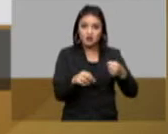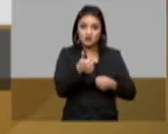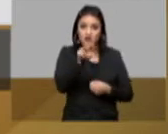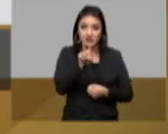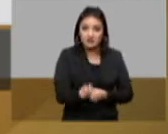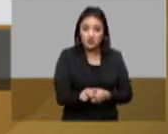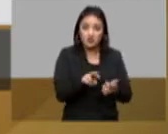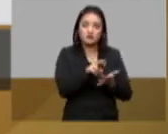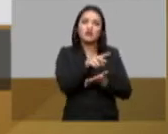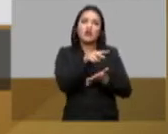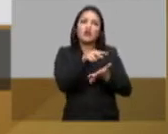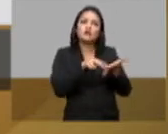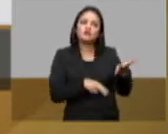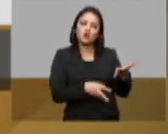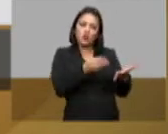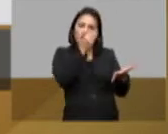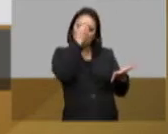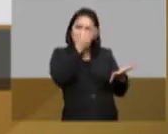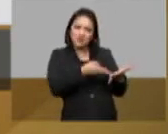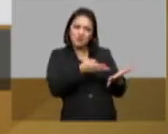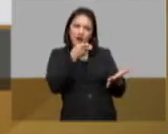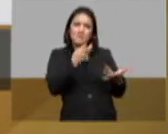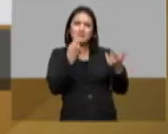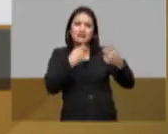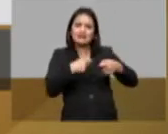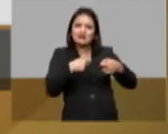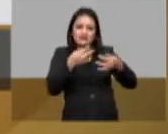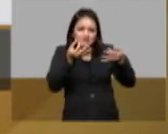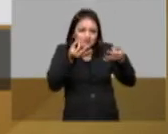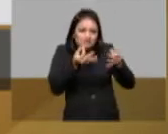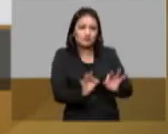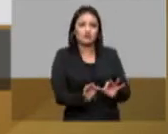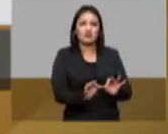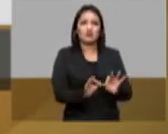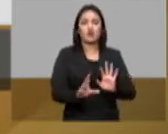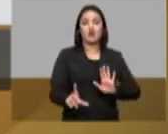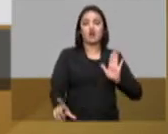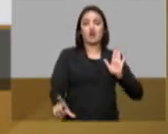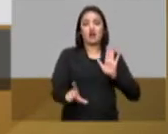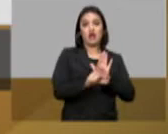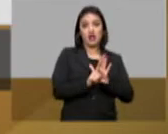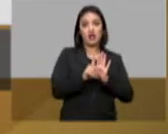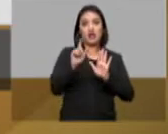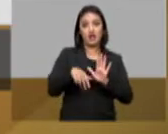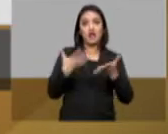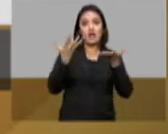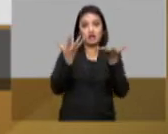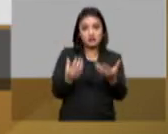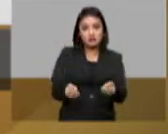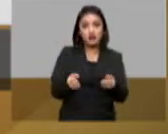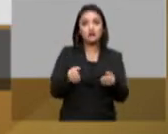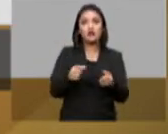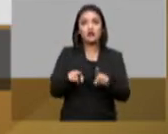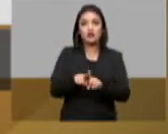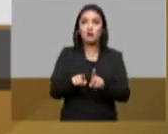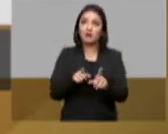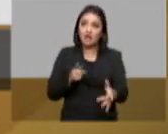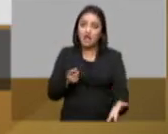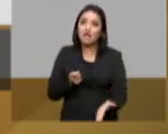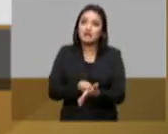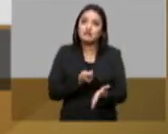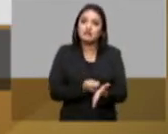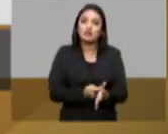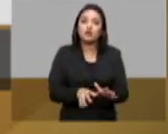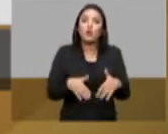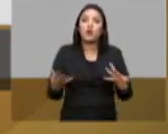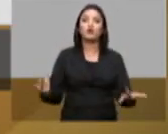ser feita de forma literal, ou seja, a lei em sentido estrito, ela é admitida e ela é exigida para os casos